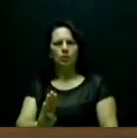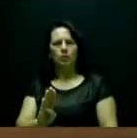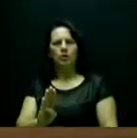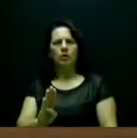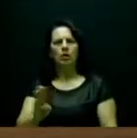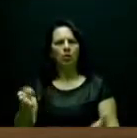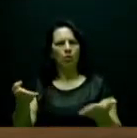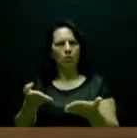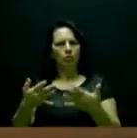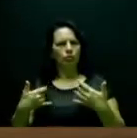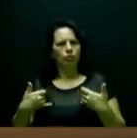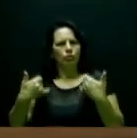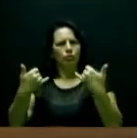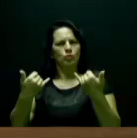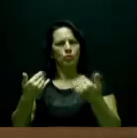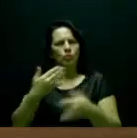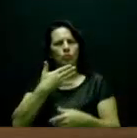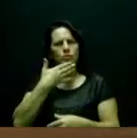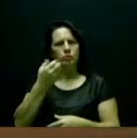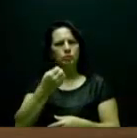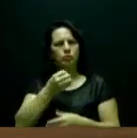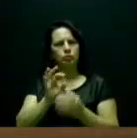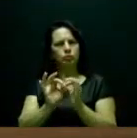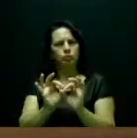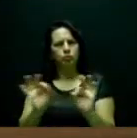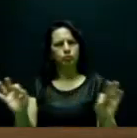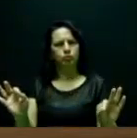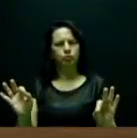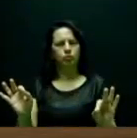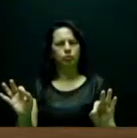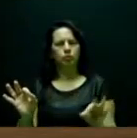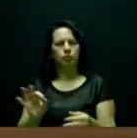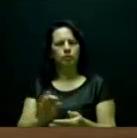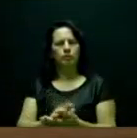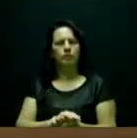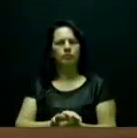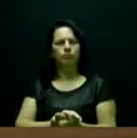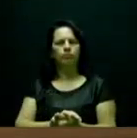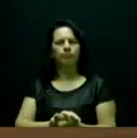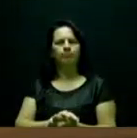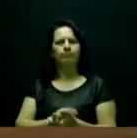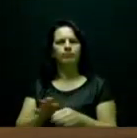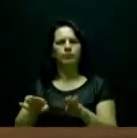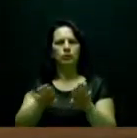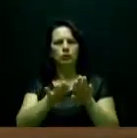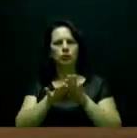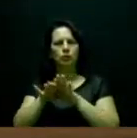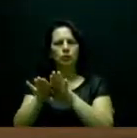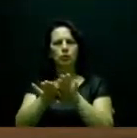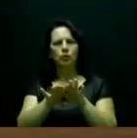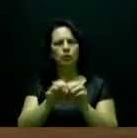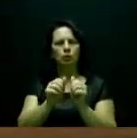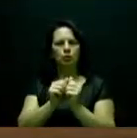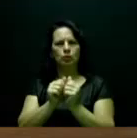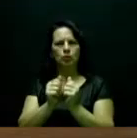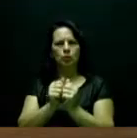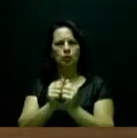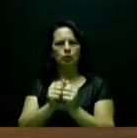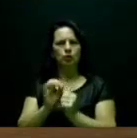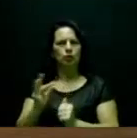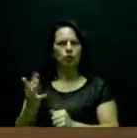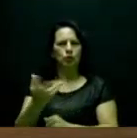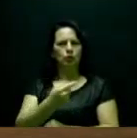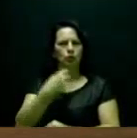de tê-lo aqui pela sua conduta, humildade e, acima de tudo, parceria que a gente tem acompanhado aí. e os